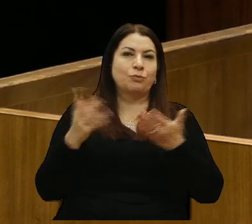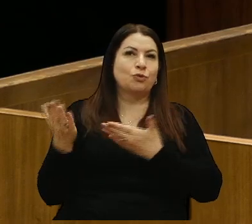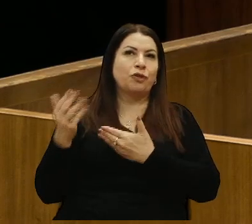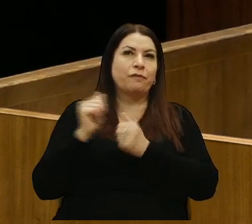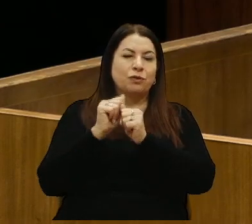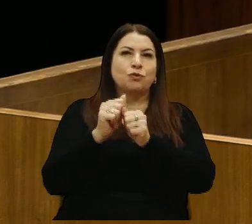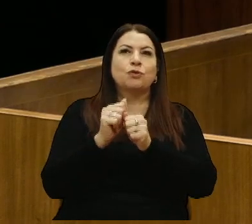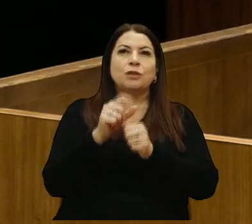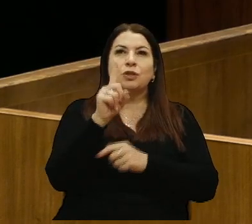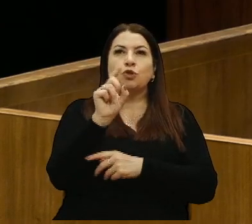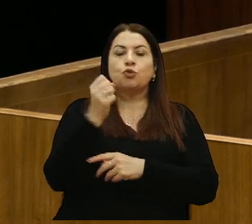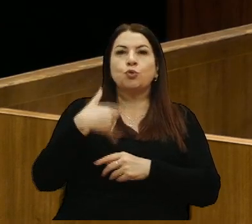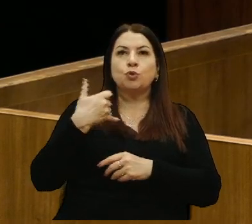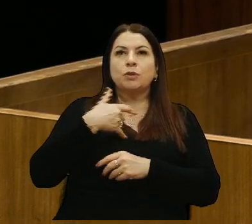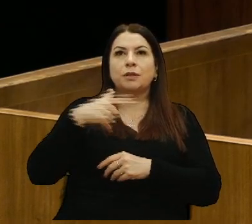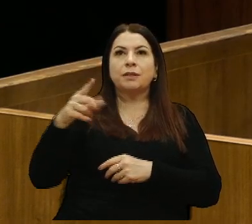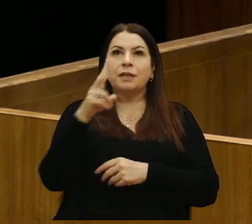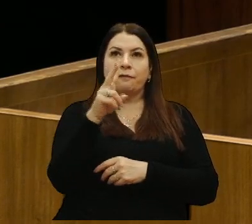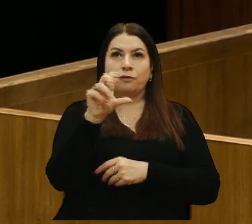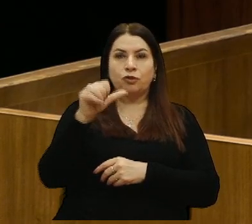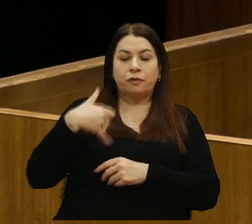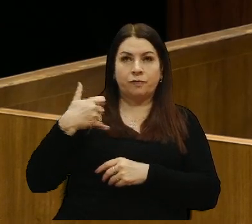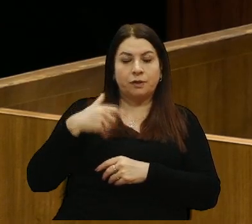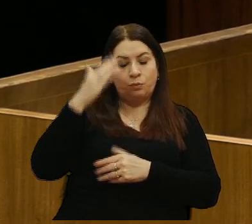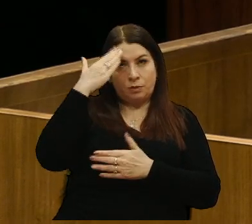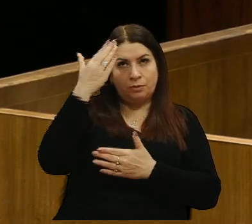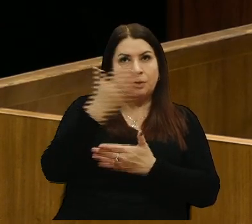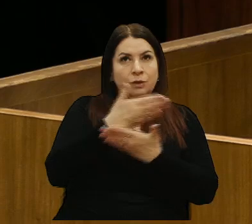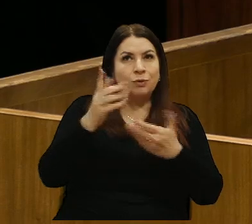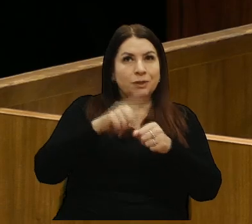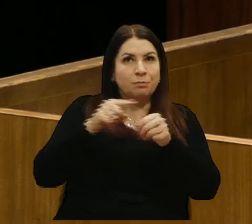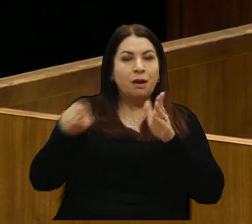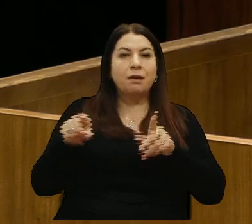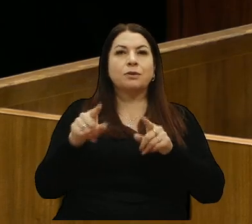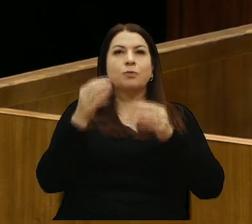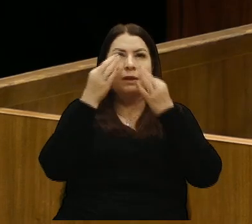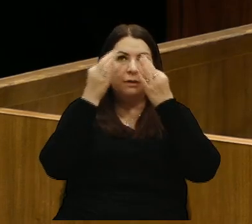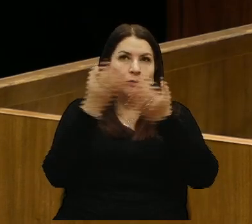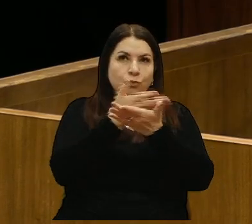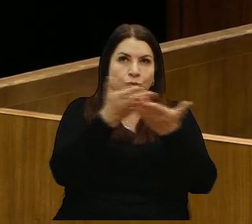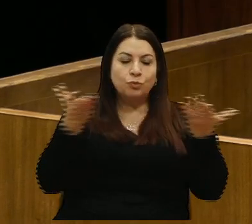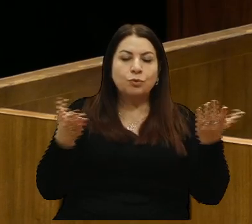que completam 18 anos e vão até 29 anos. Eu agradeço esse espaço, eu agradeço a atenção de